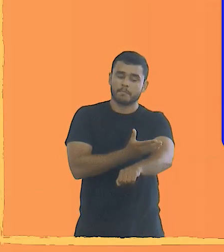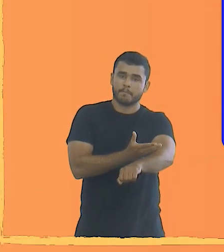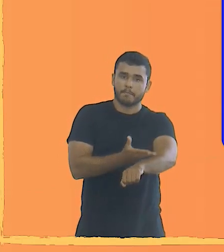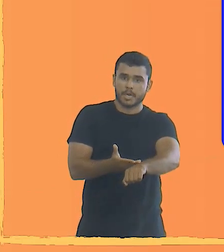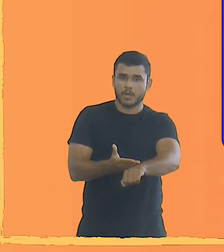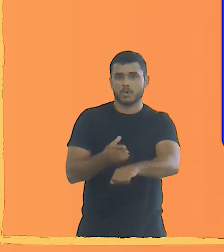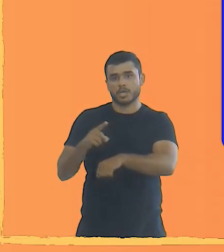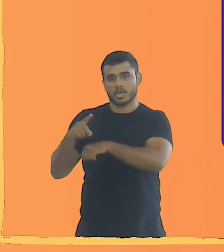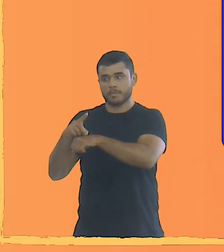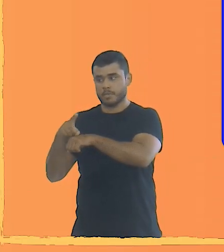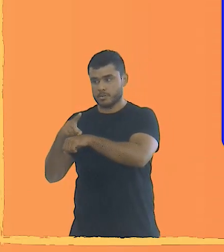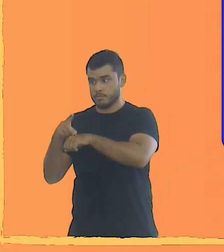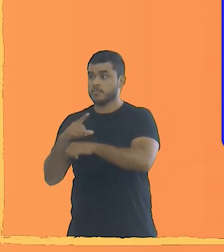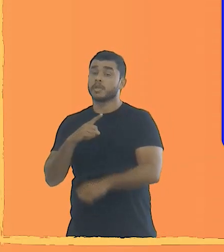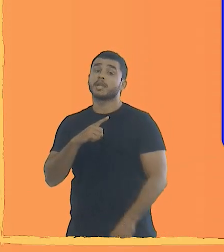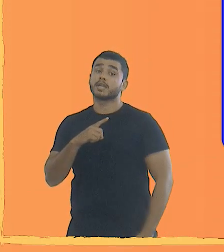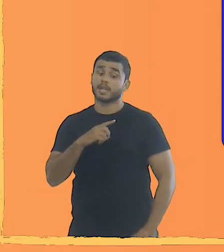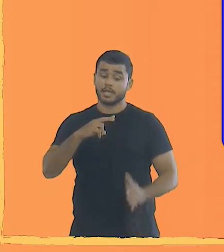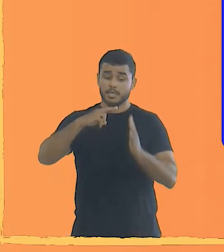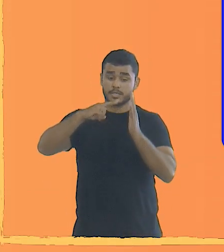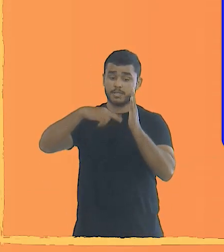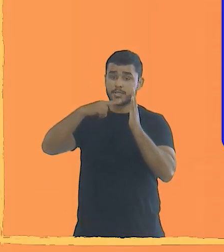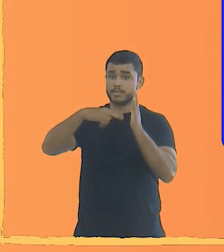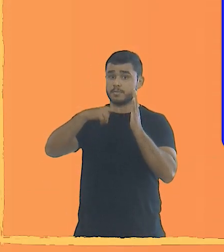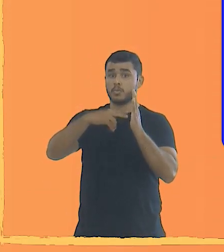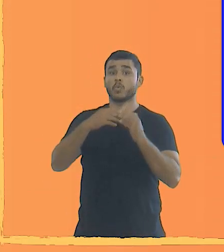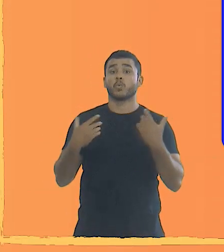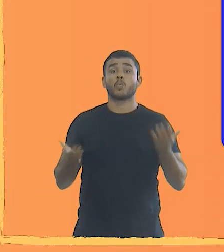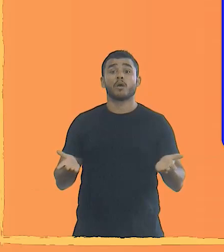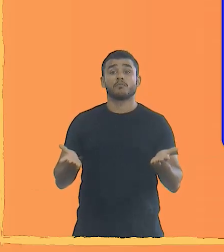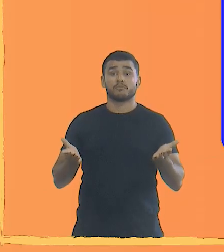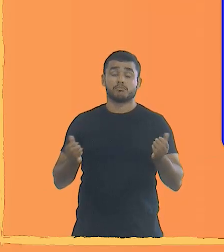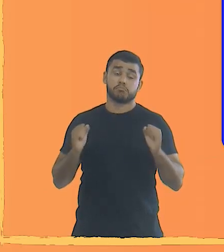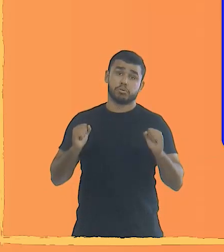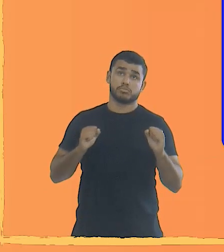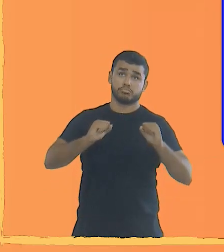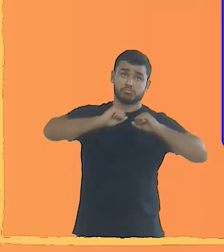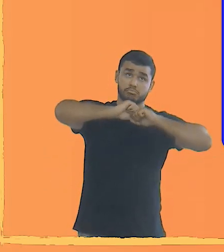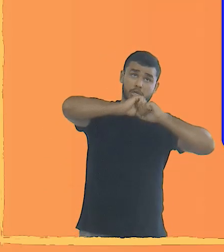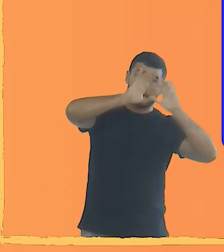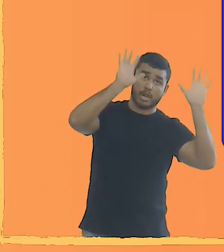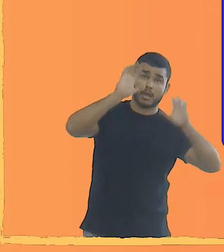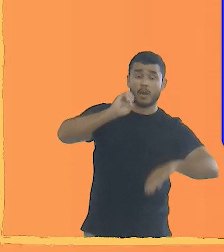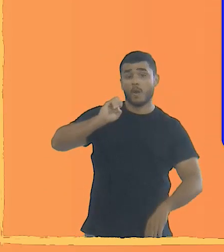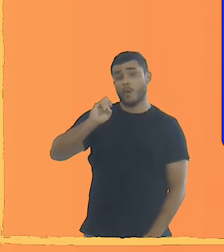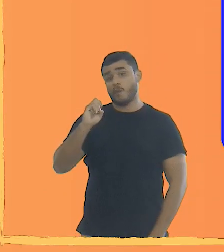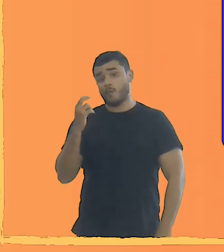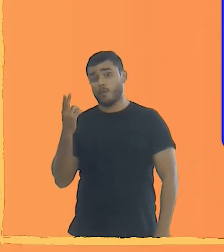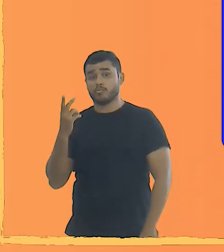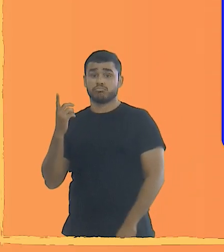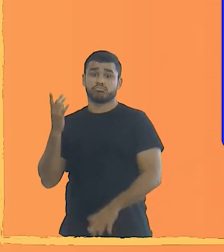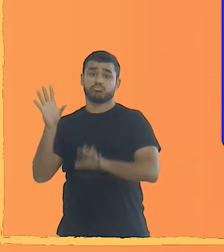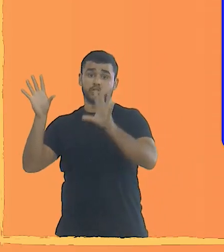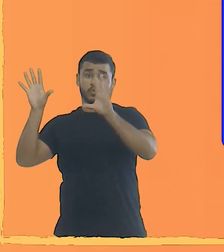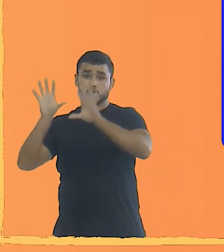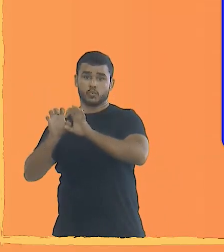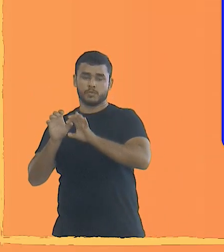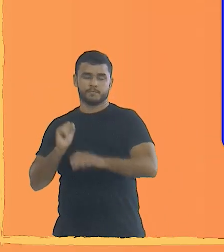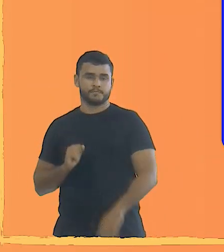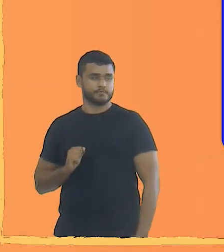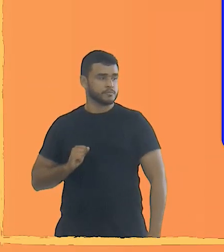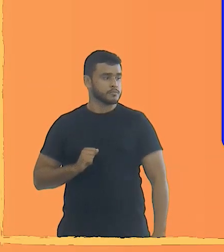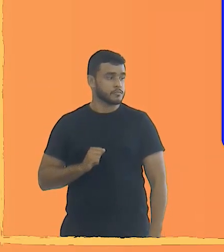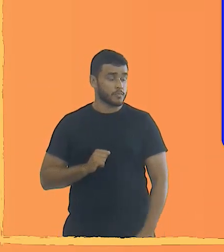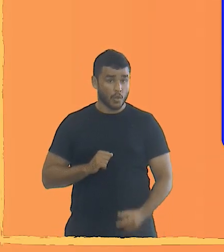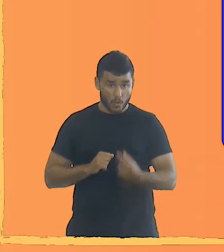estar associados às cores, significando se elas são claras ou escuras. Então, quando você pega o azul,